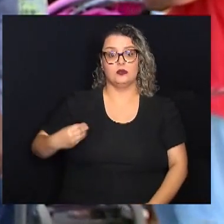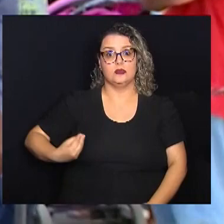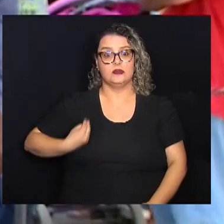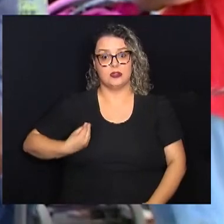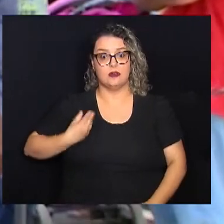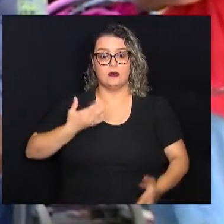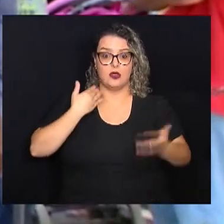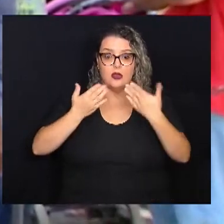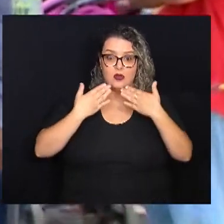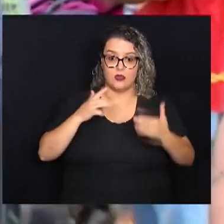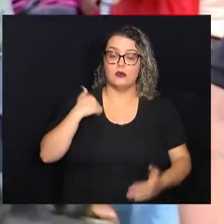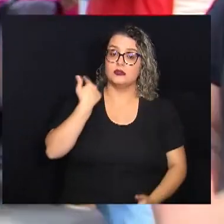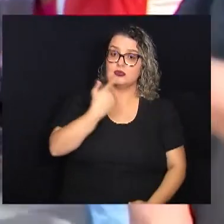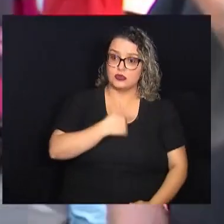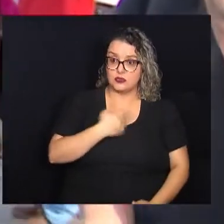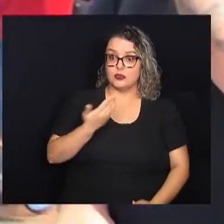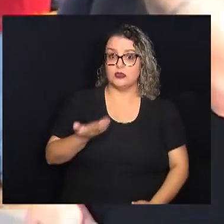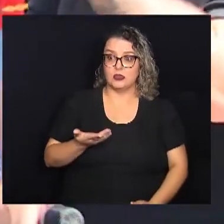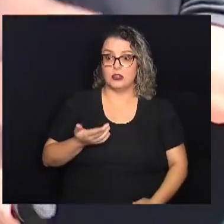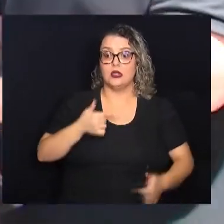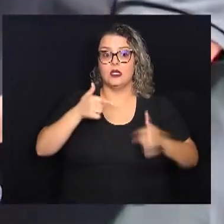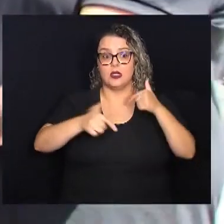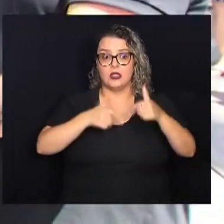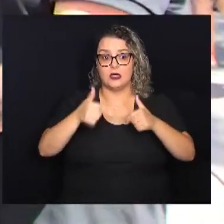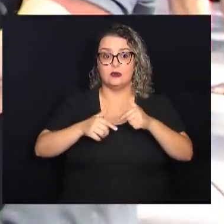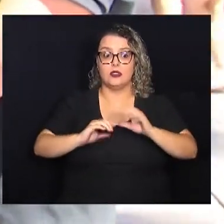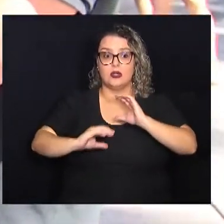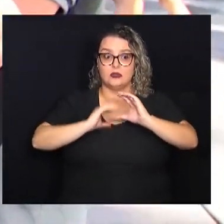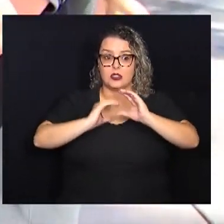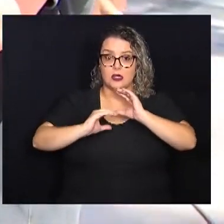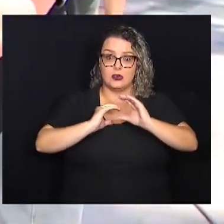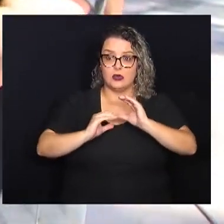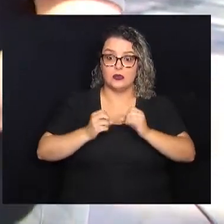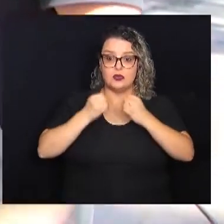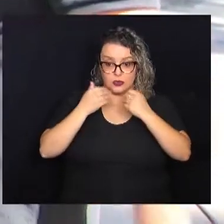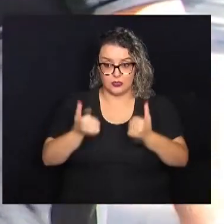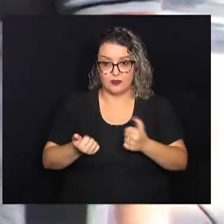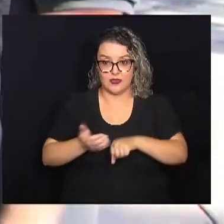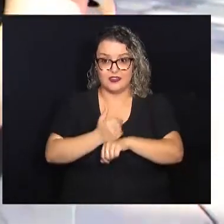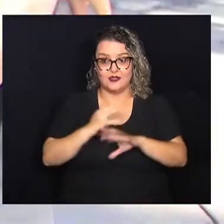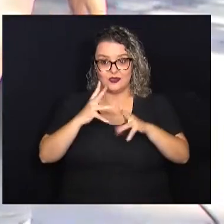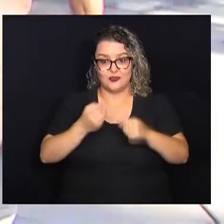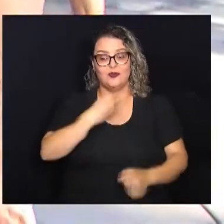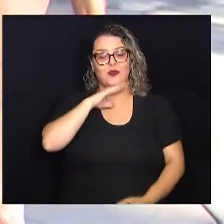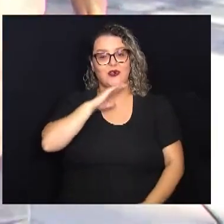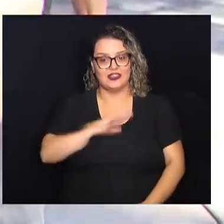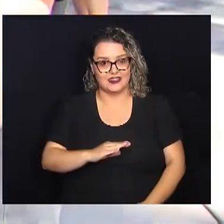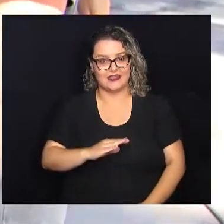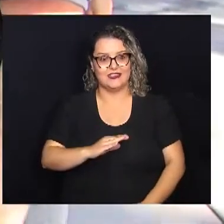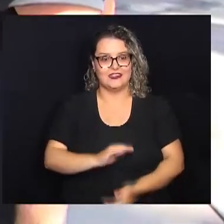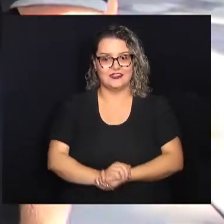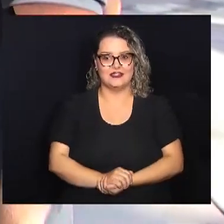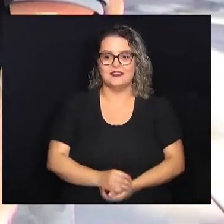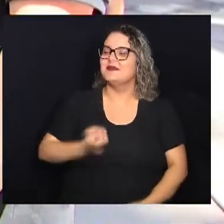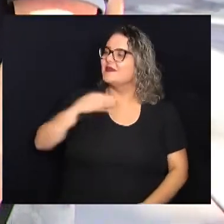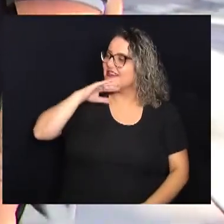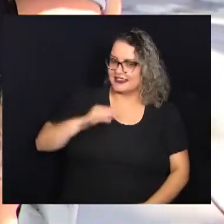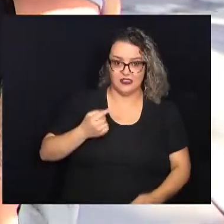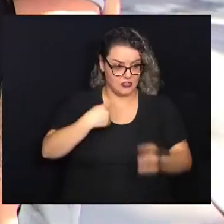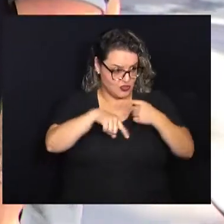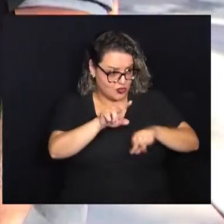um papo conosco, não é? Ele que trabalha na comunicação. Tudo bem, antes de mais nada, boa tarde. Tudo bem, boa tarde. Superou a